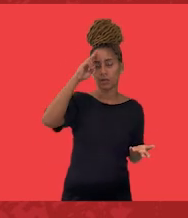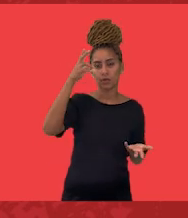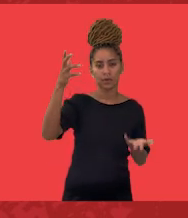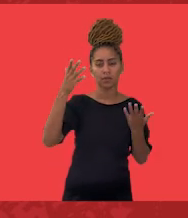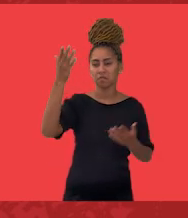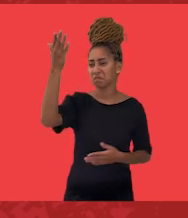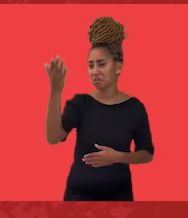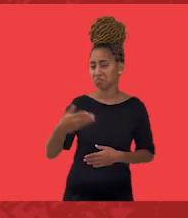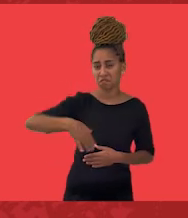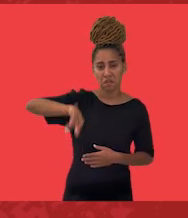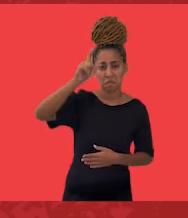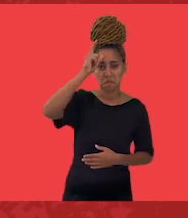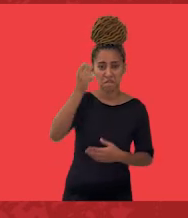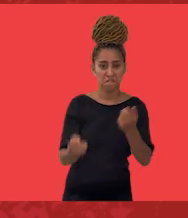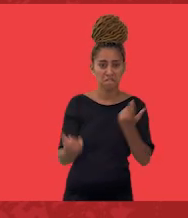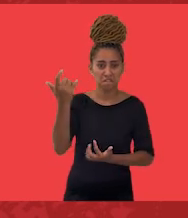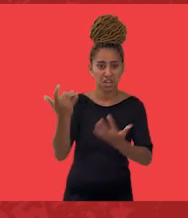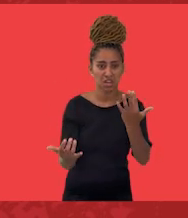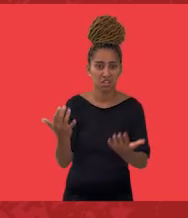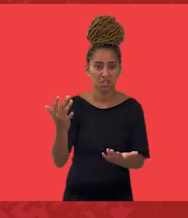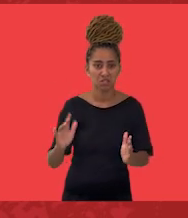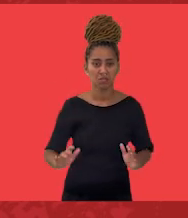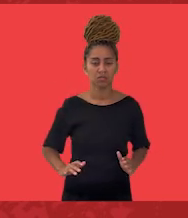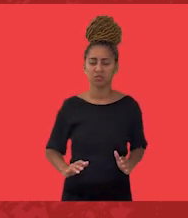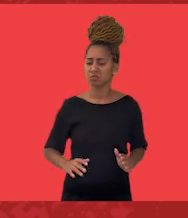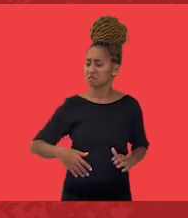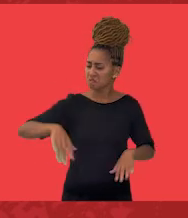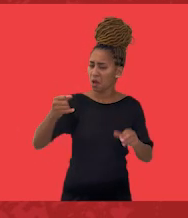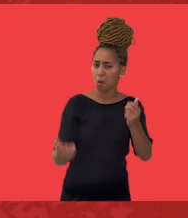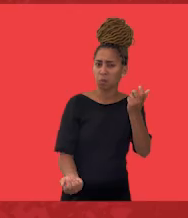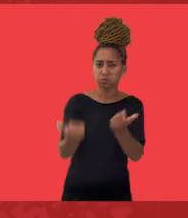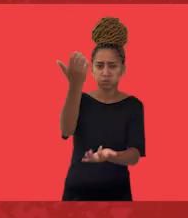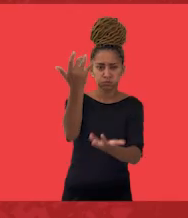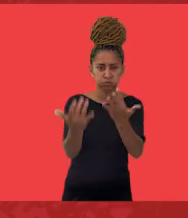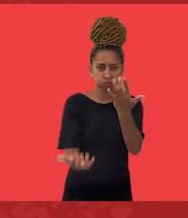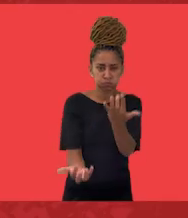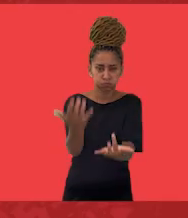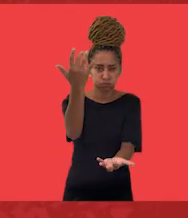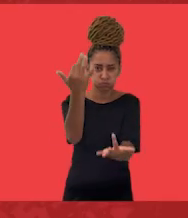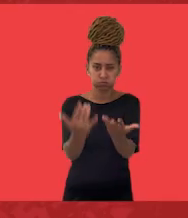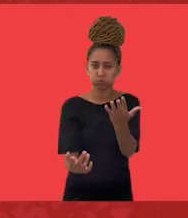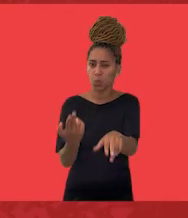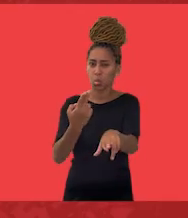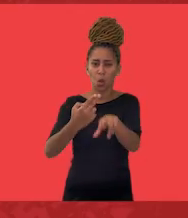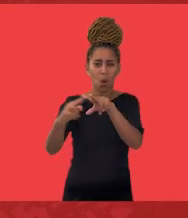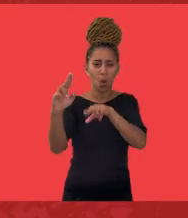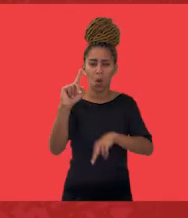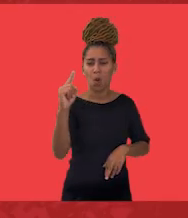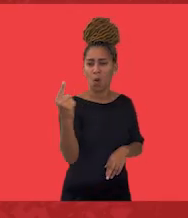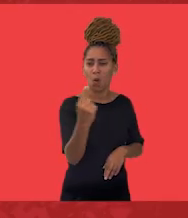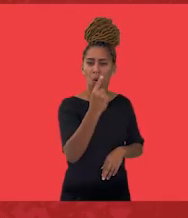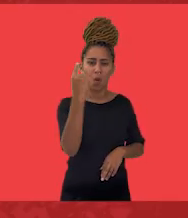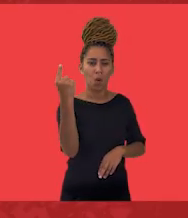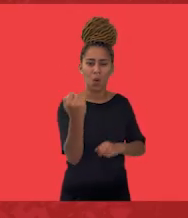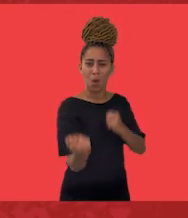Não julgue um livro pela capa. As aparências enganam. A primeira impressão é a que fica.